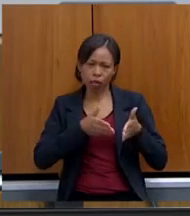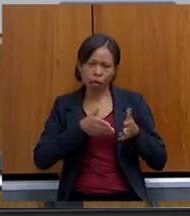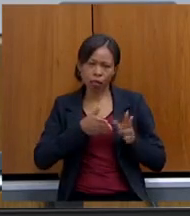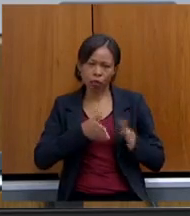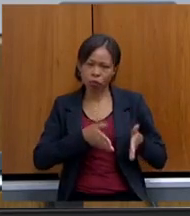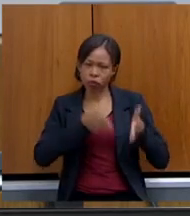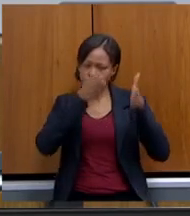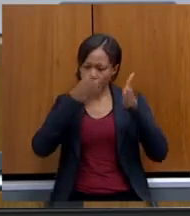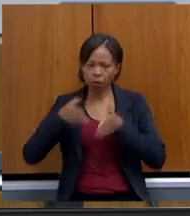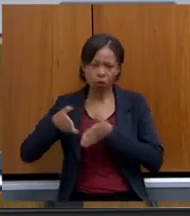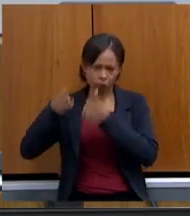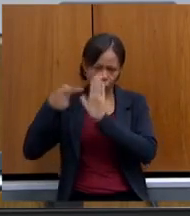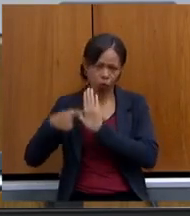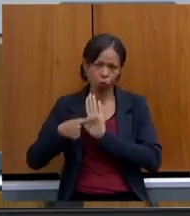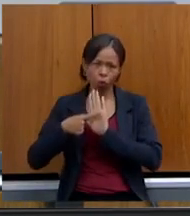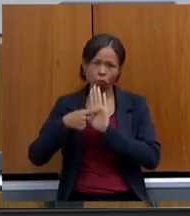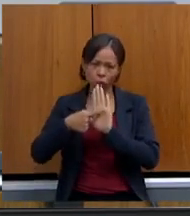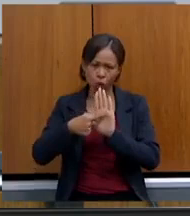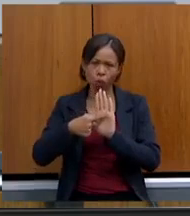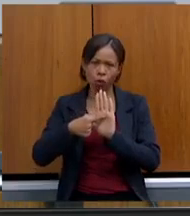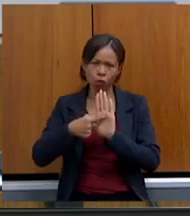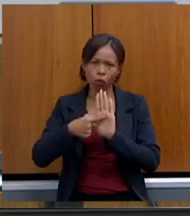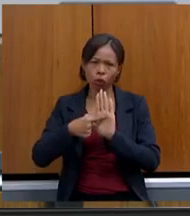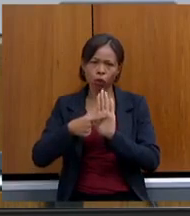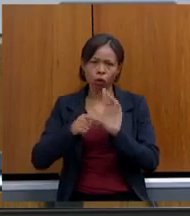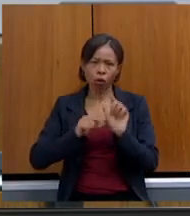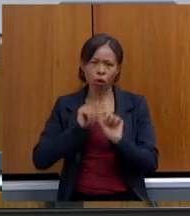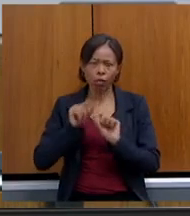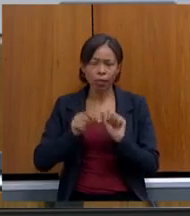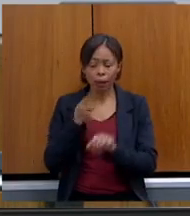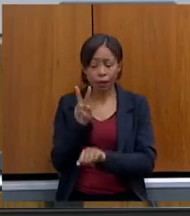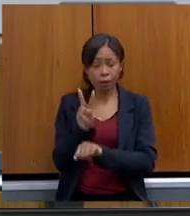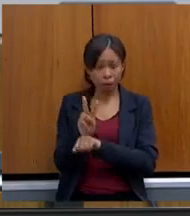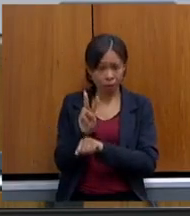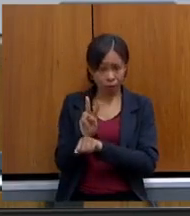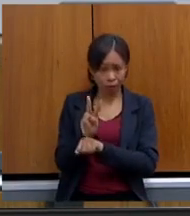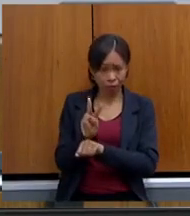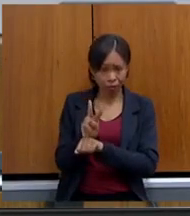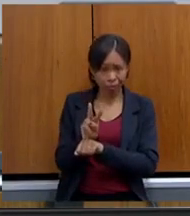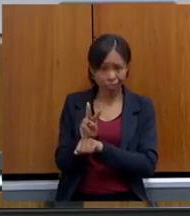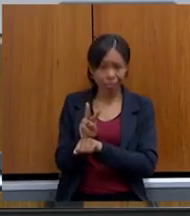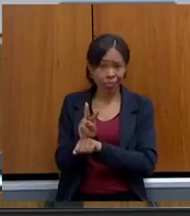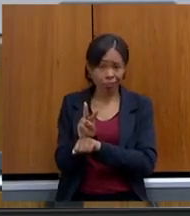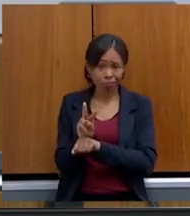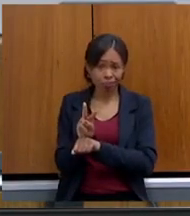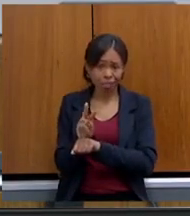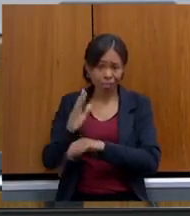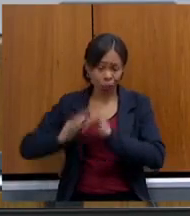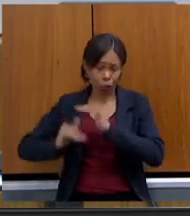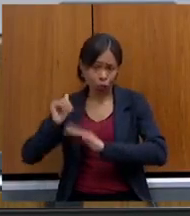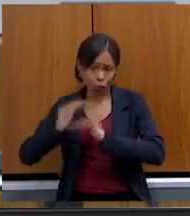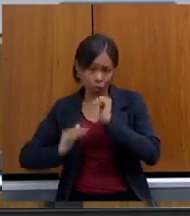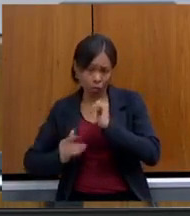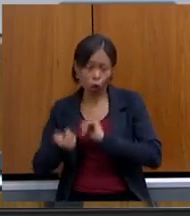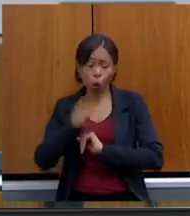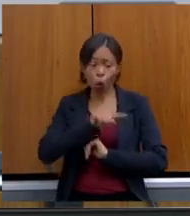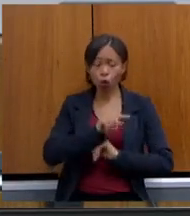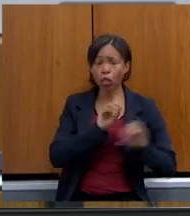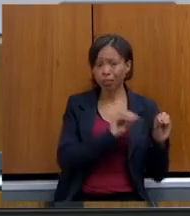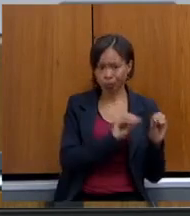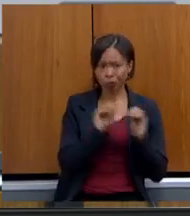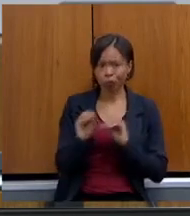claro que aí coloca a vaga né apurada vaga de reserva técnica EA vaga disponível para remoção a vaga de reserva técnica